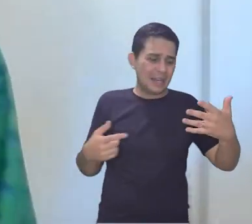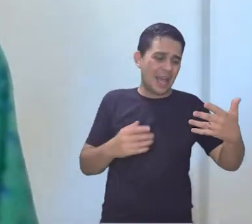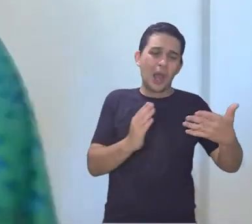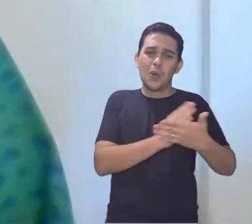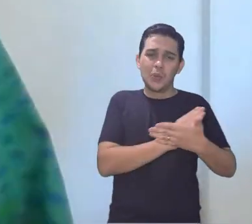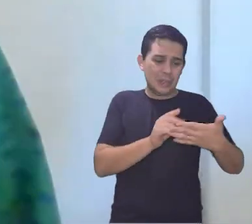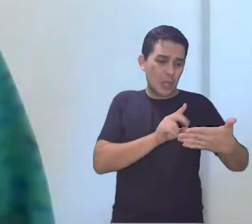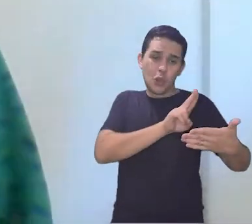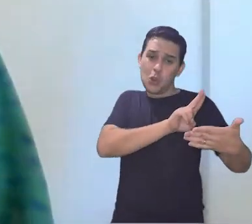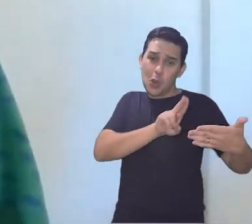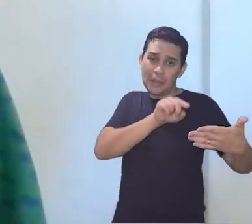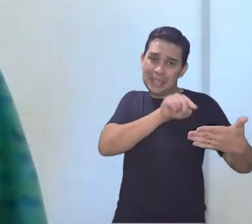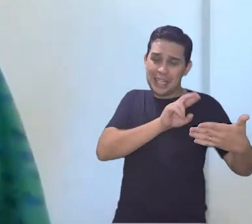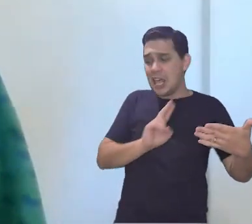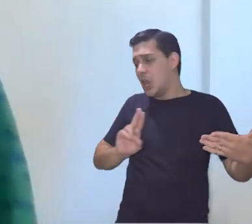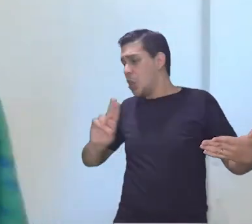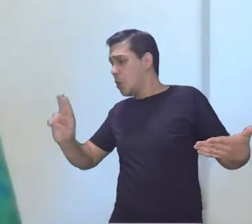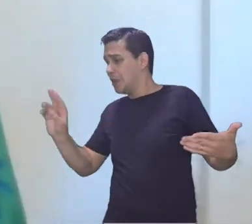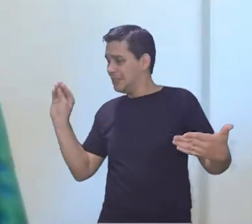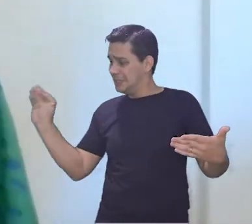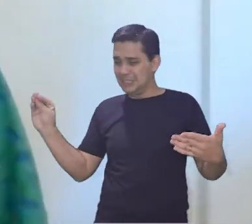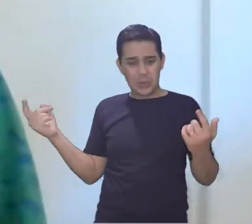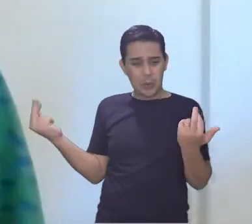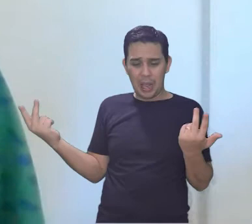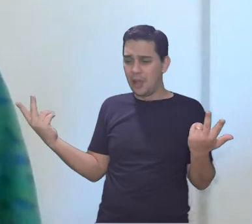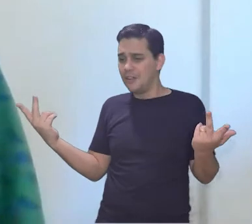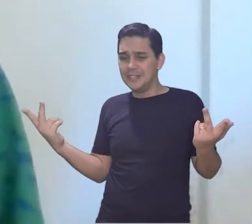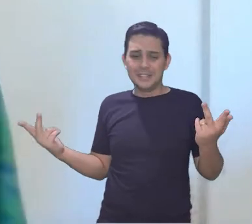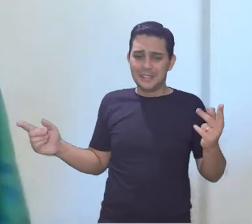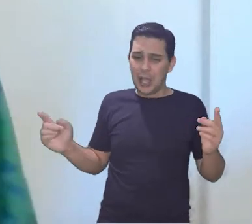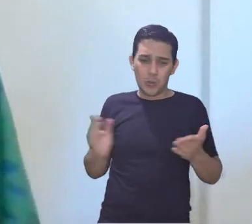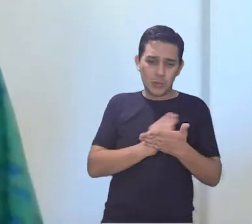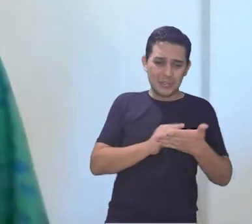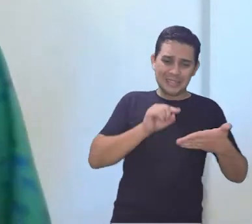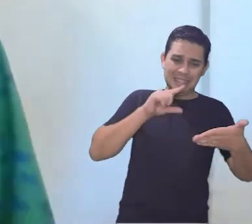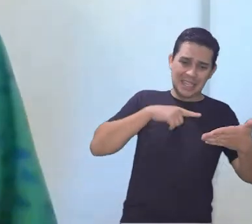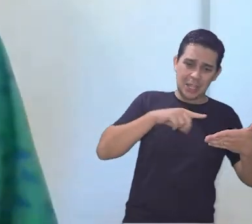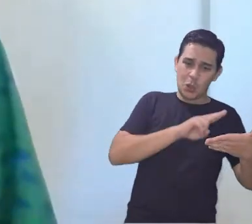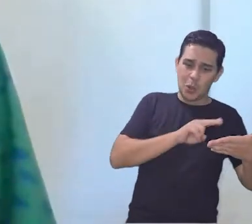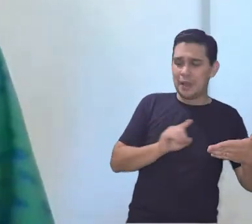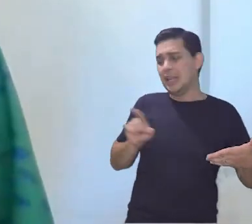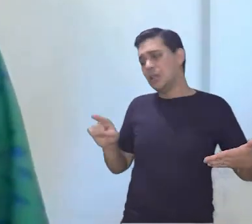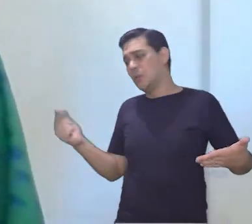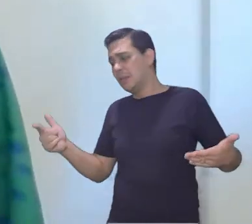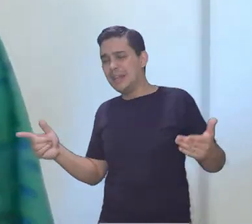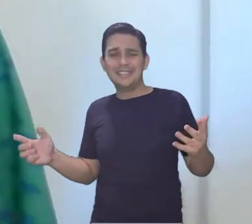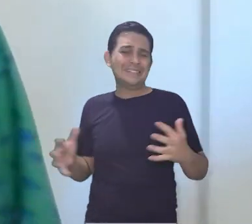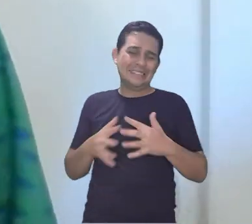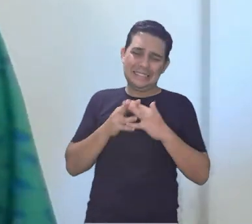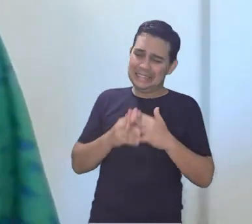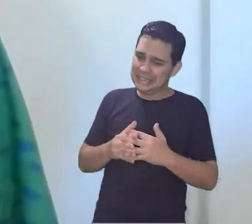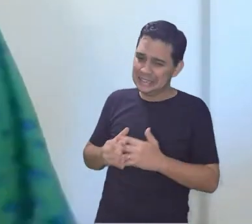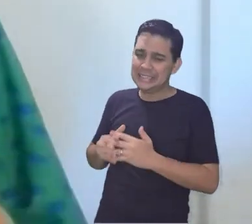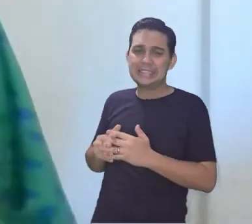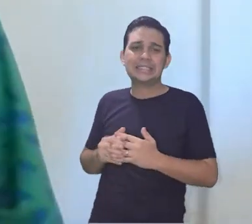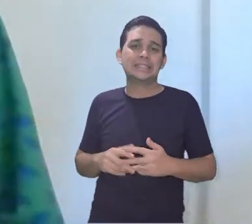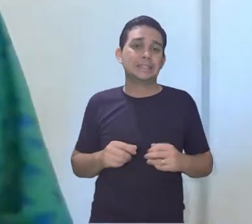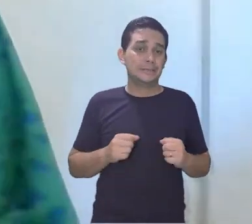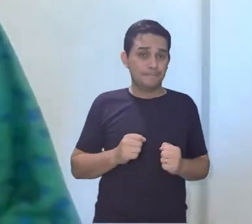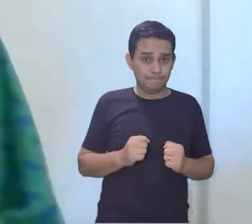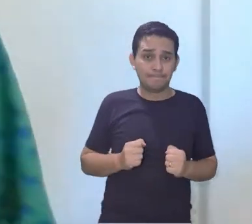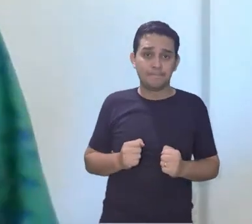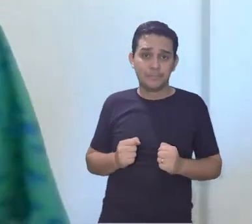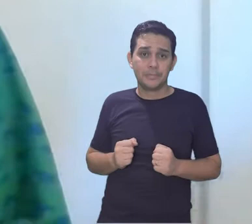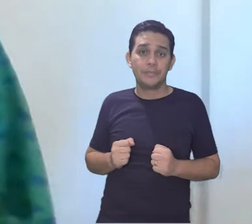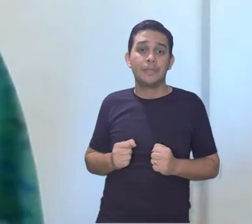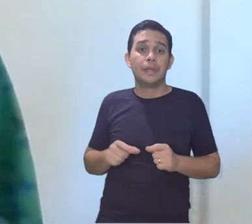que fatalmente iria acontecer, não teria como fugir disso. E fora que, tem